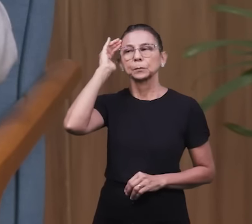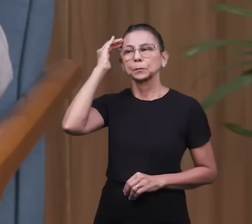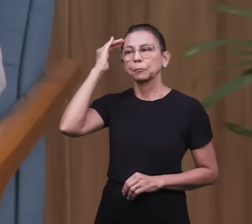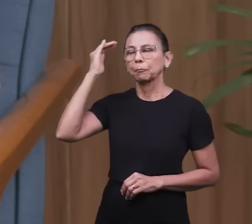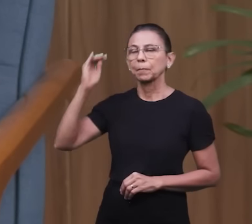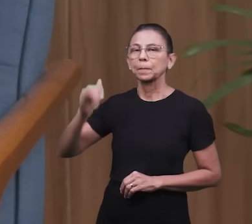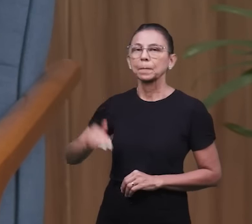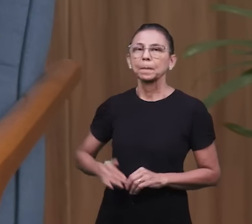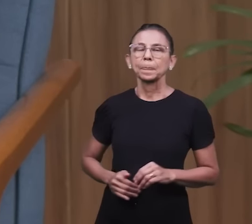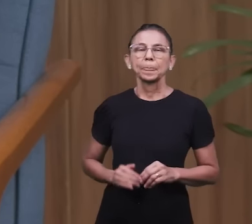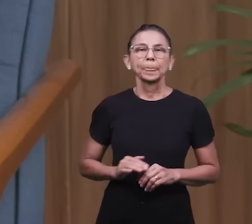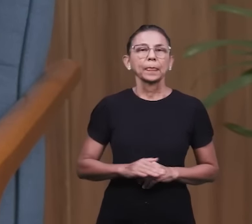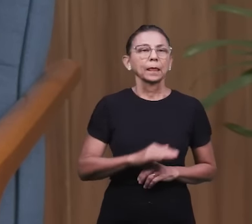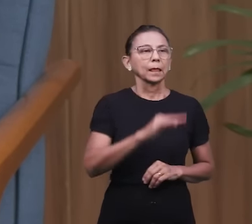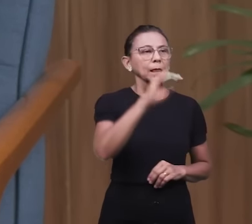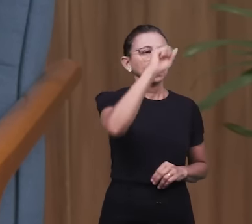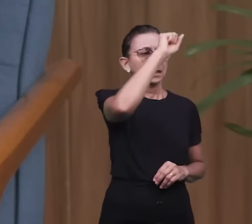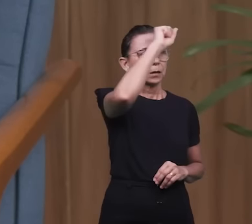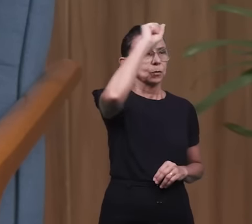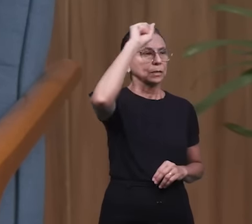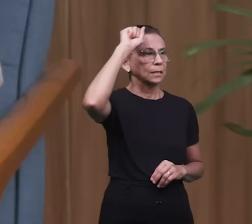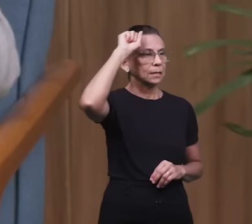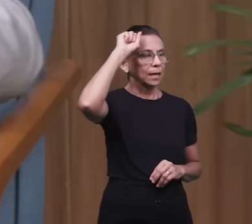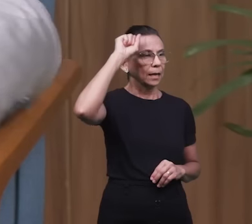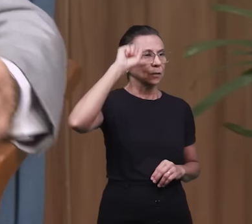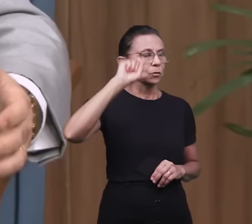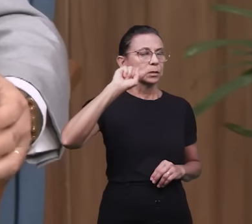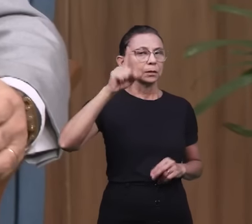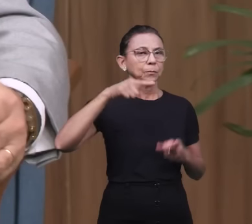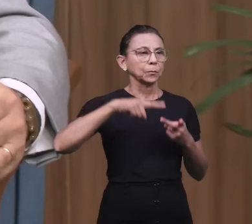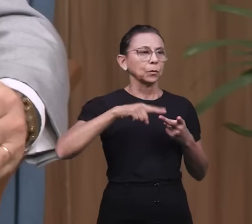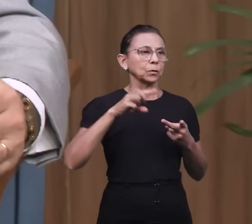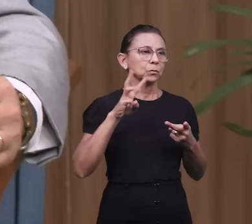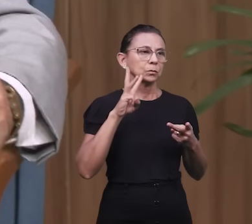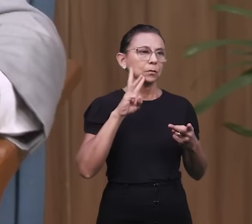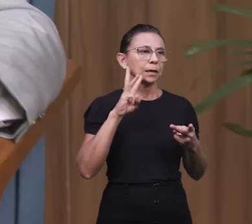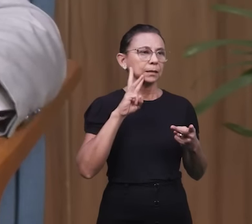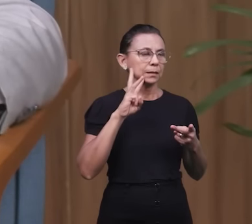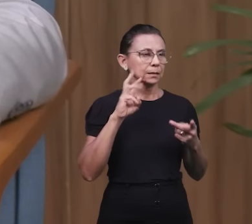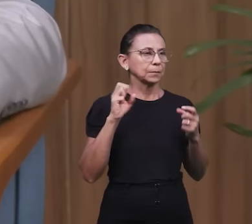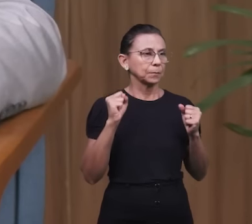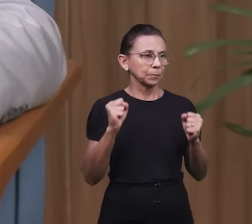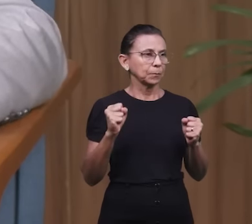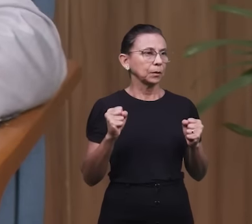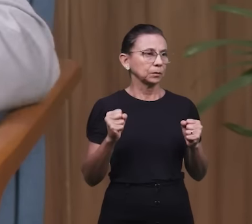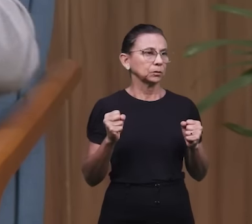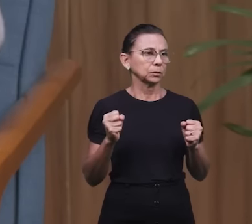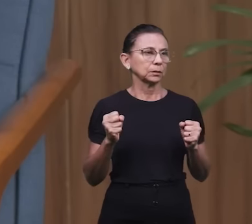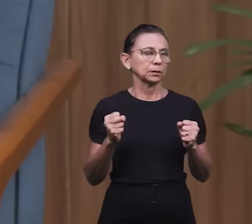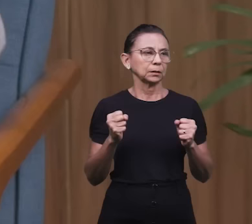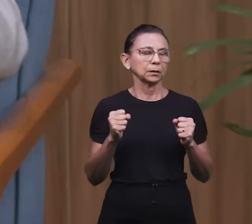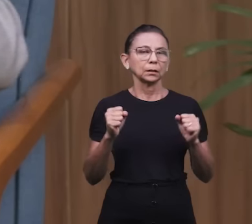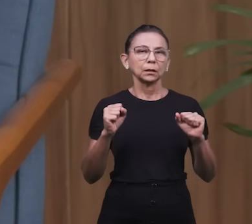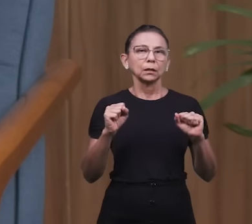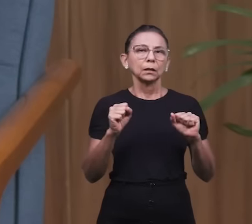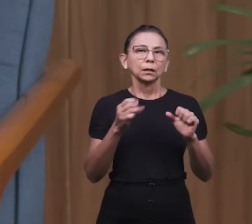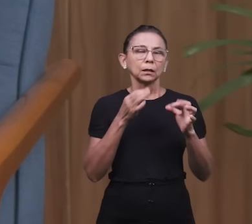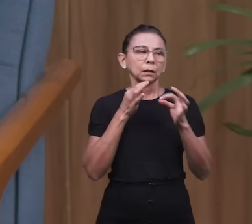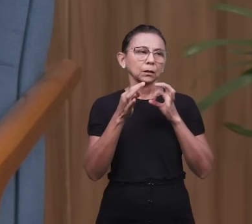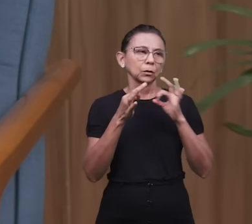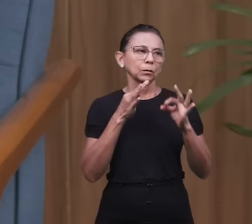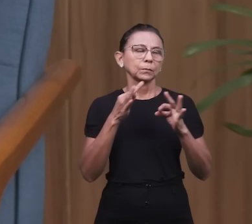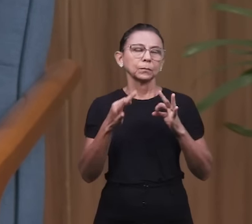depois o pastor Wallace também pode fazer um comentário que vocês trouxessem